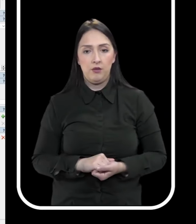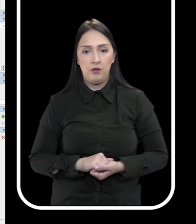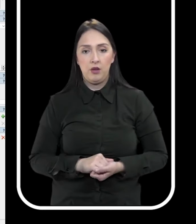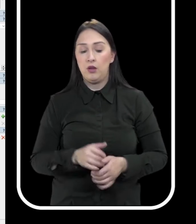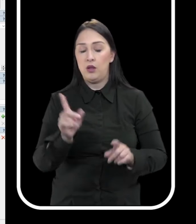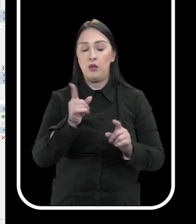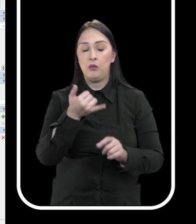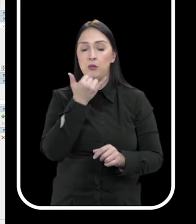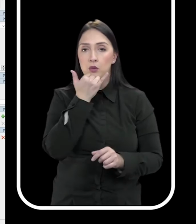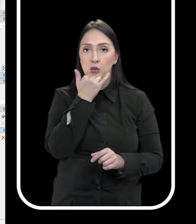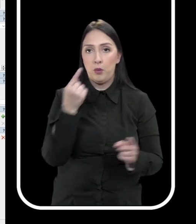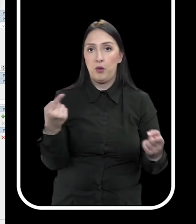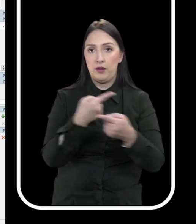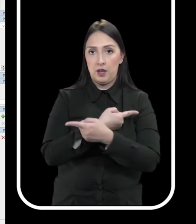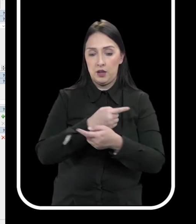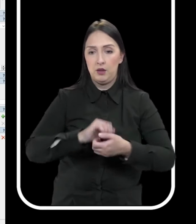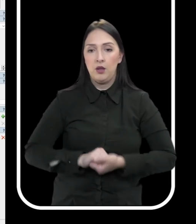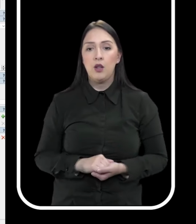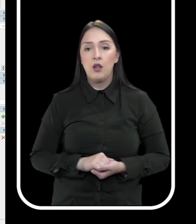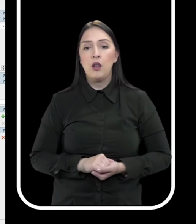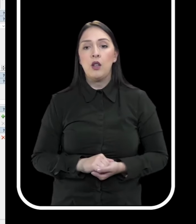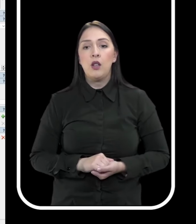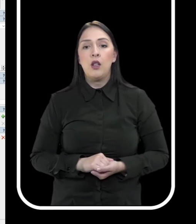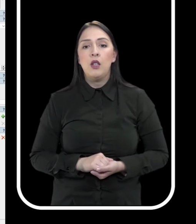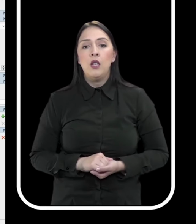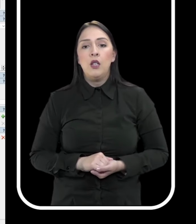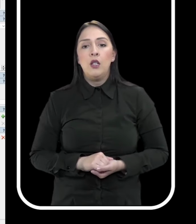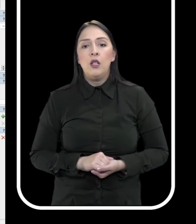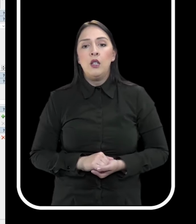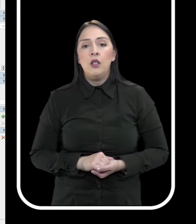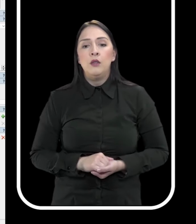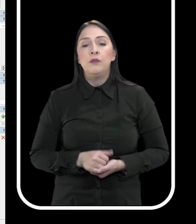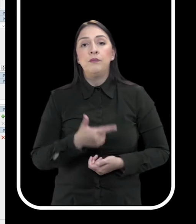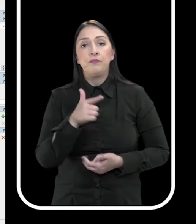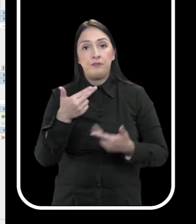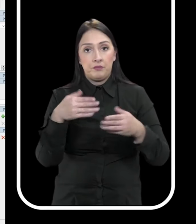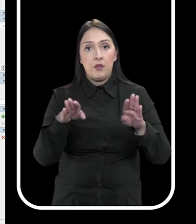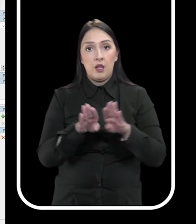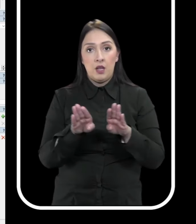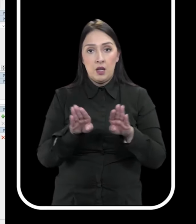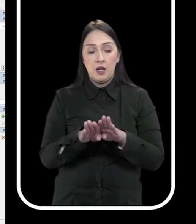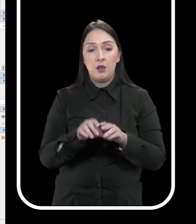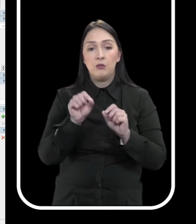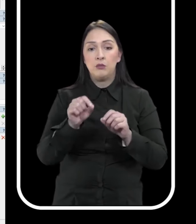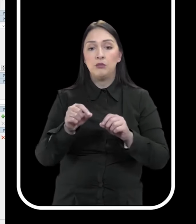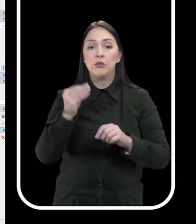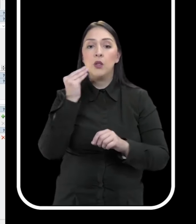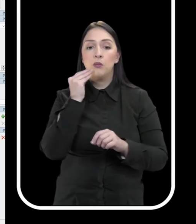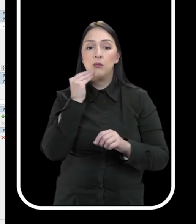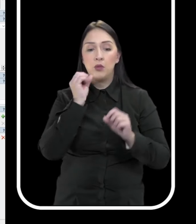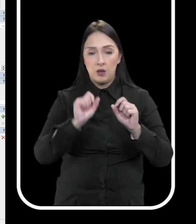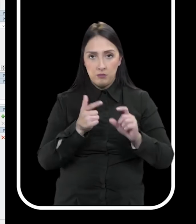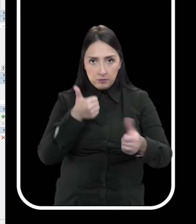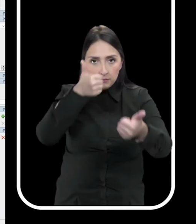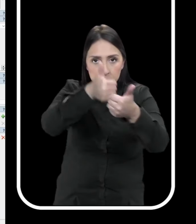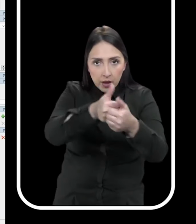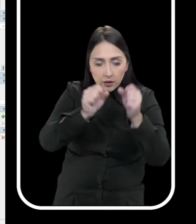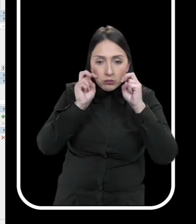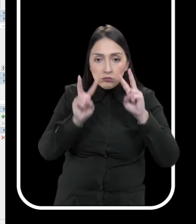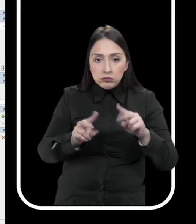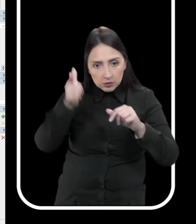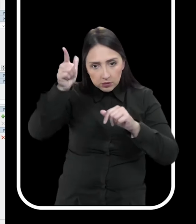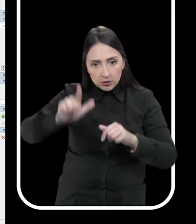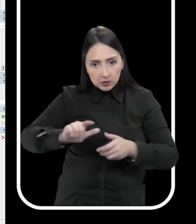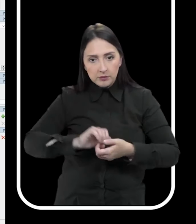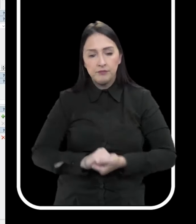4. Perdão, o contrário. Tá? Então, nesse caso, e uma coisa interessante aqui nessa simulação, vamos aproximar aqui